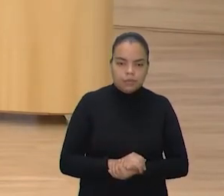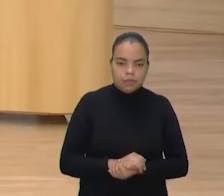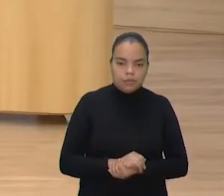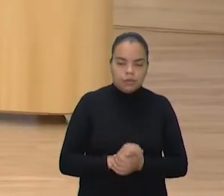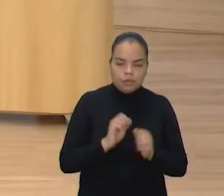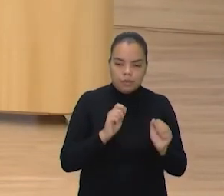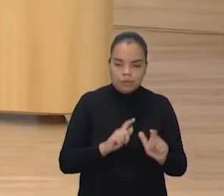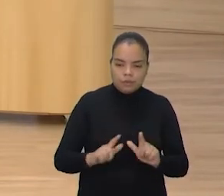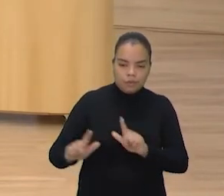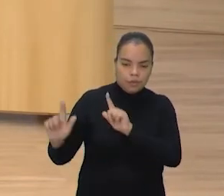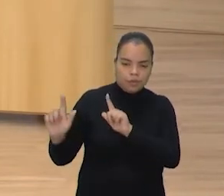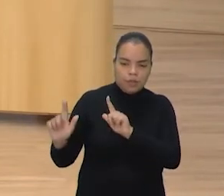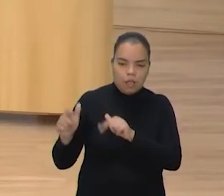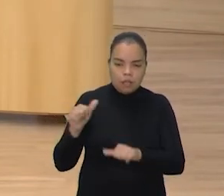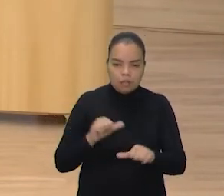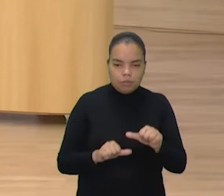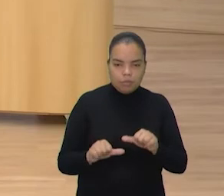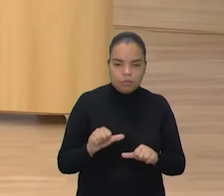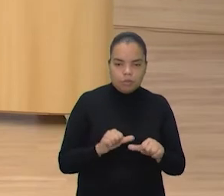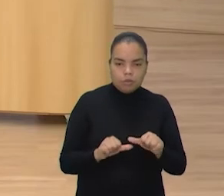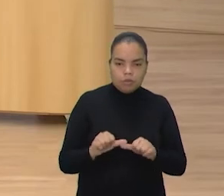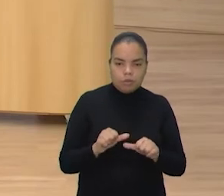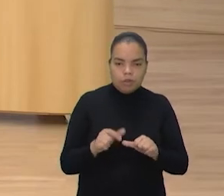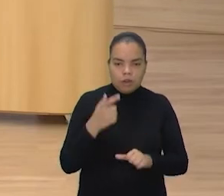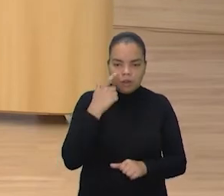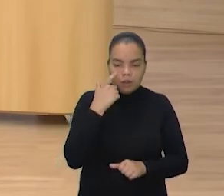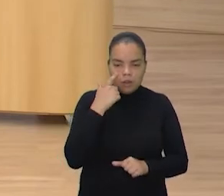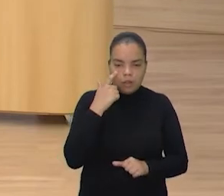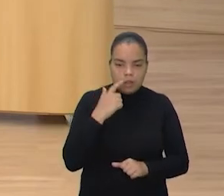telinha, ele vai colocar aqui para a gente.